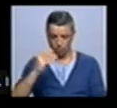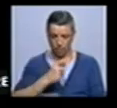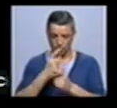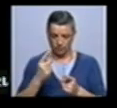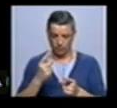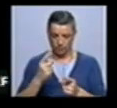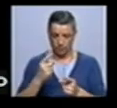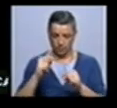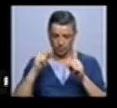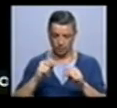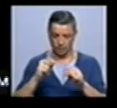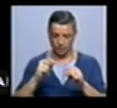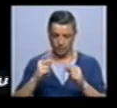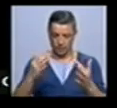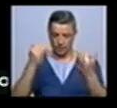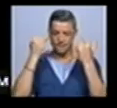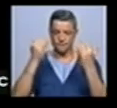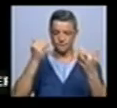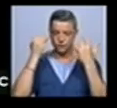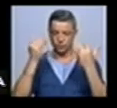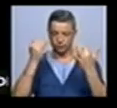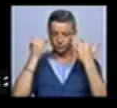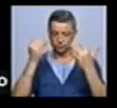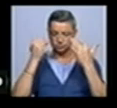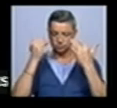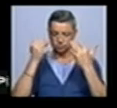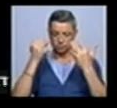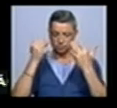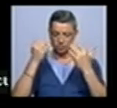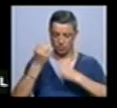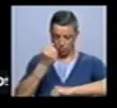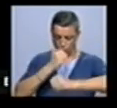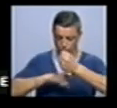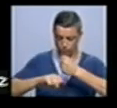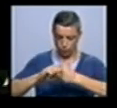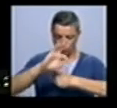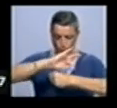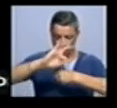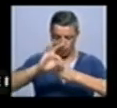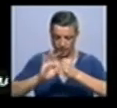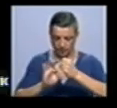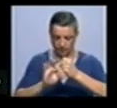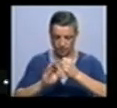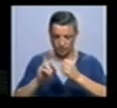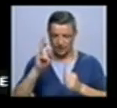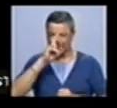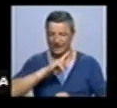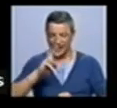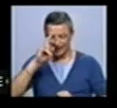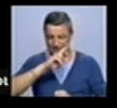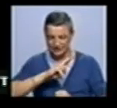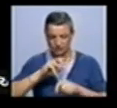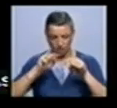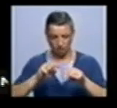Ele pegou em dados sobre a rotação das moléculas de gás e as nuvens da nossa Via